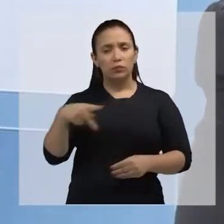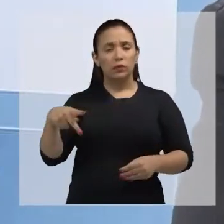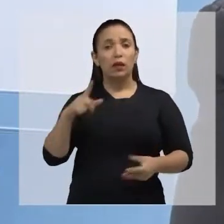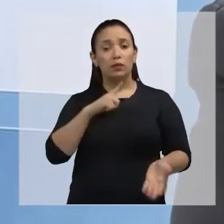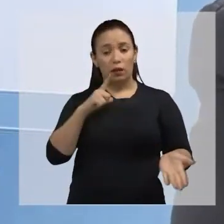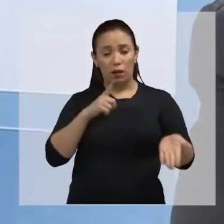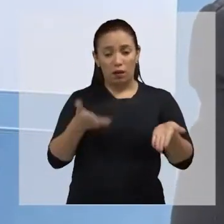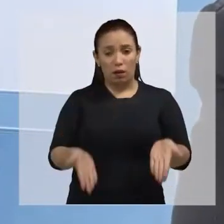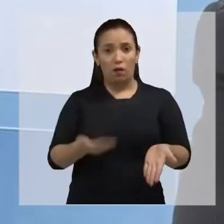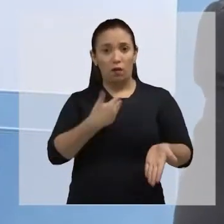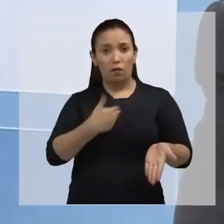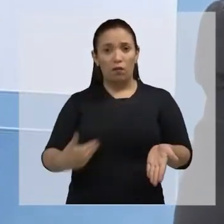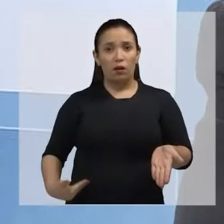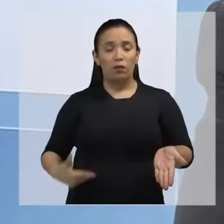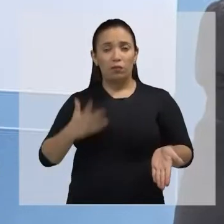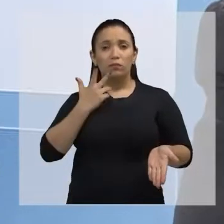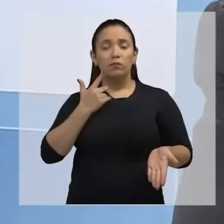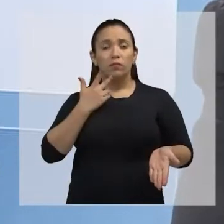do Ceará.